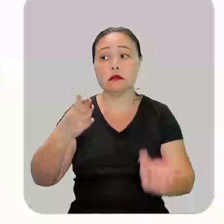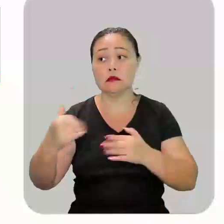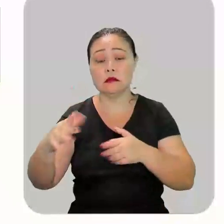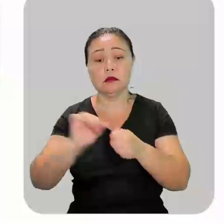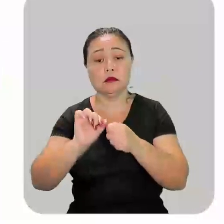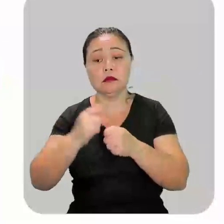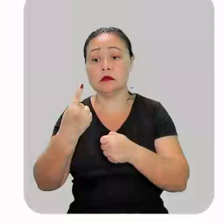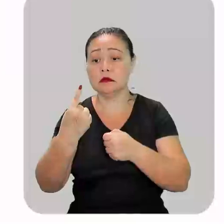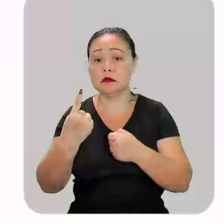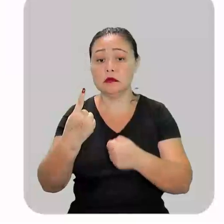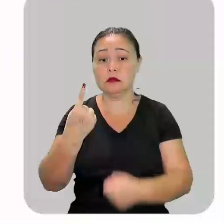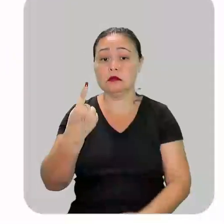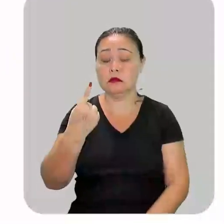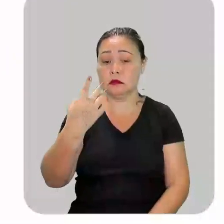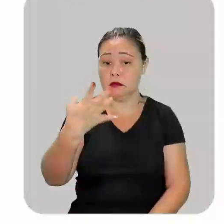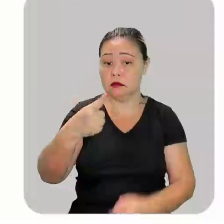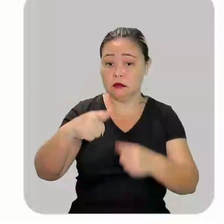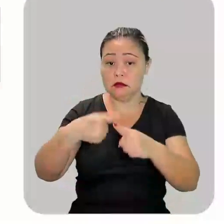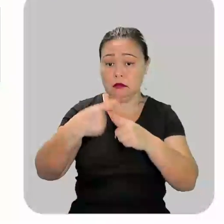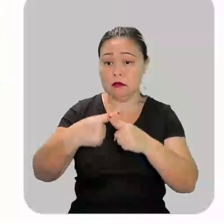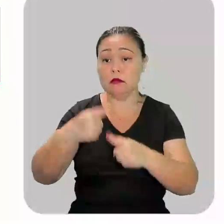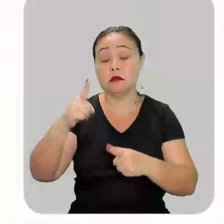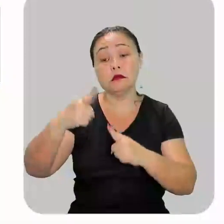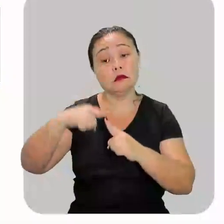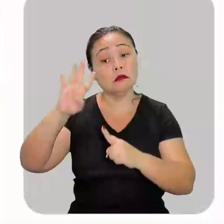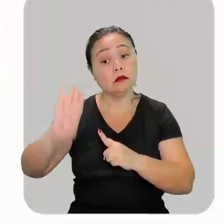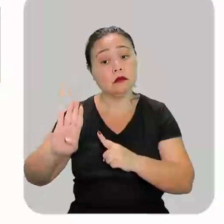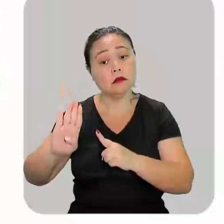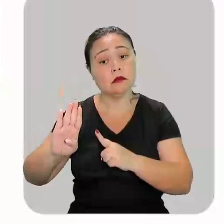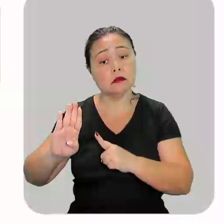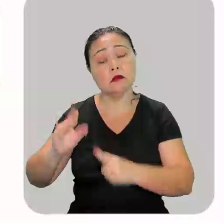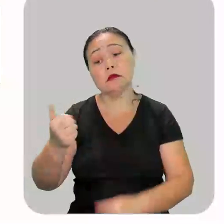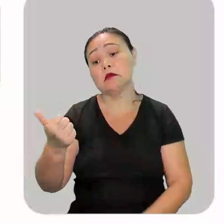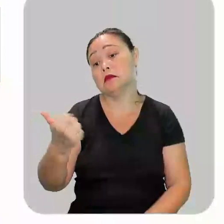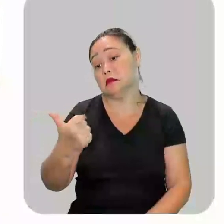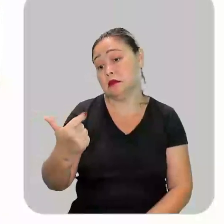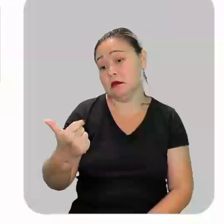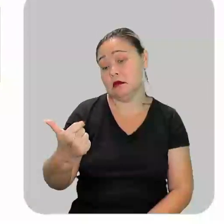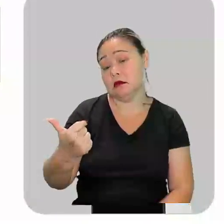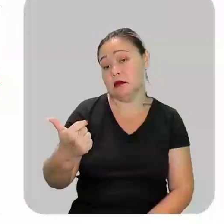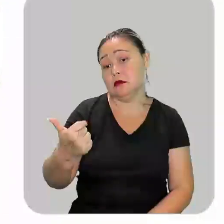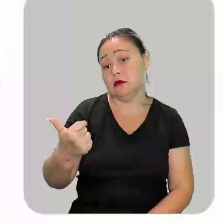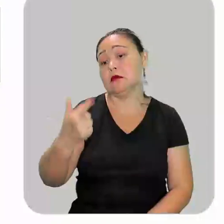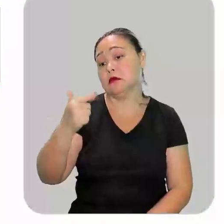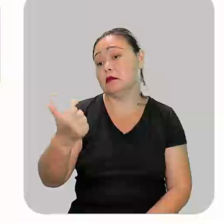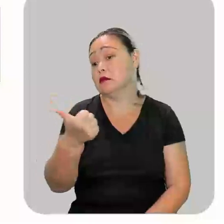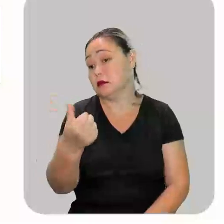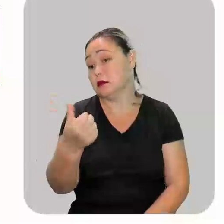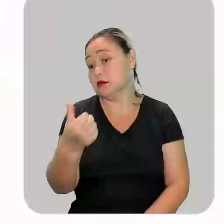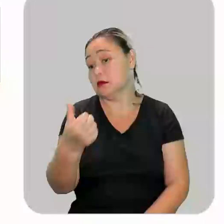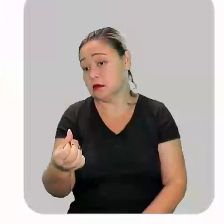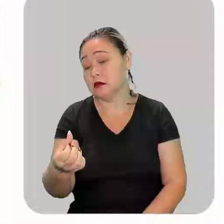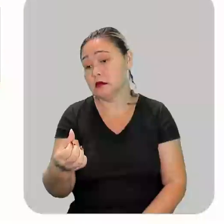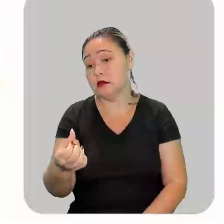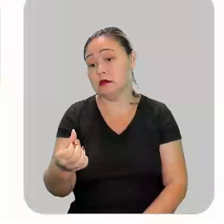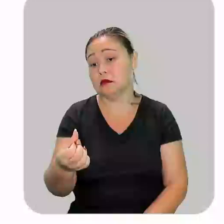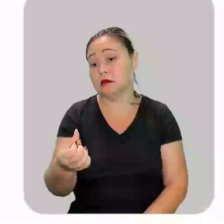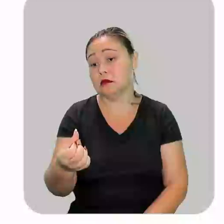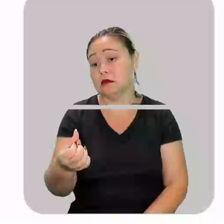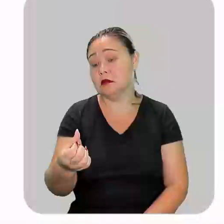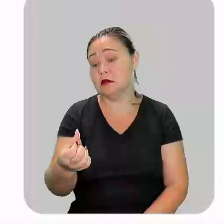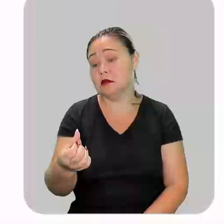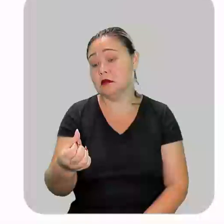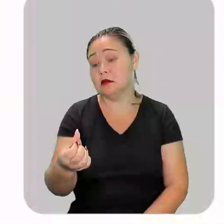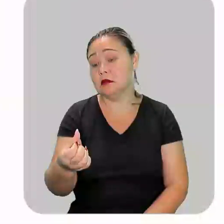seja, 1 vezes 4, 4. E 4 caixas do tipo B? 12. 12, mais 4 uma? com 12, 16. É, não ia dar, né?